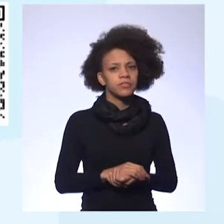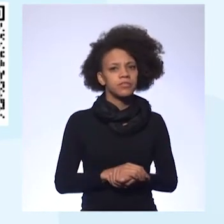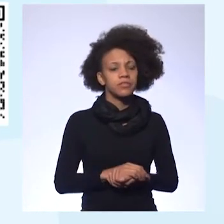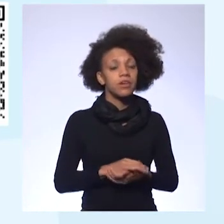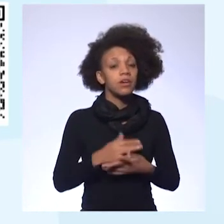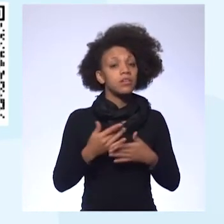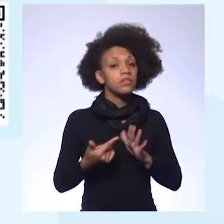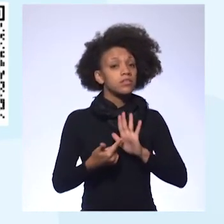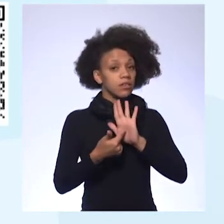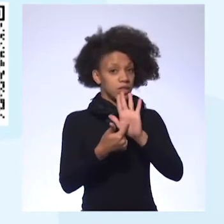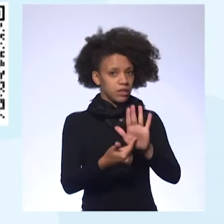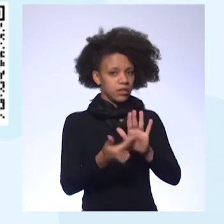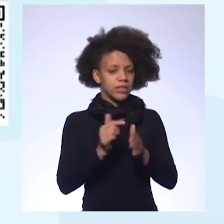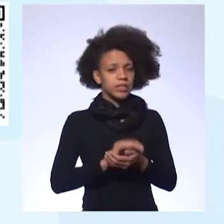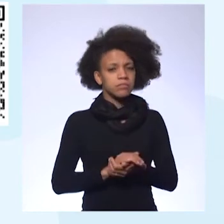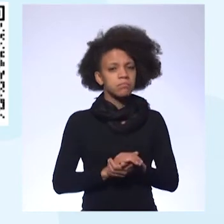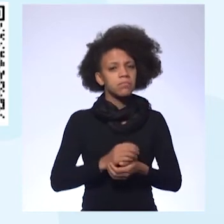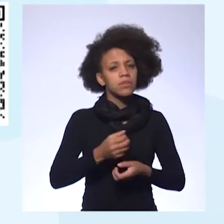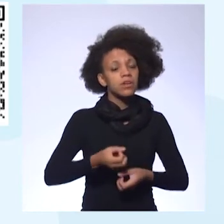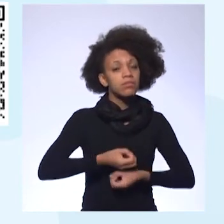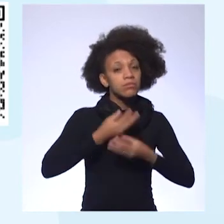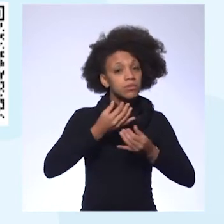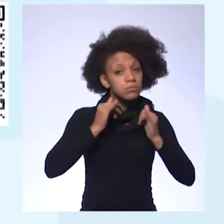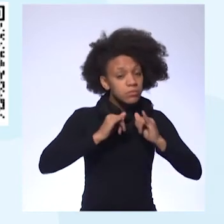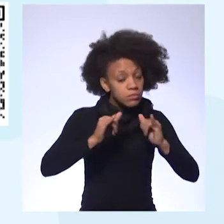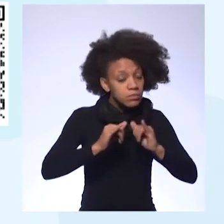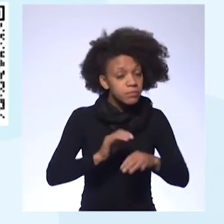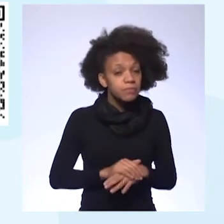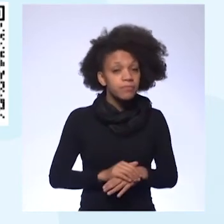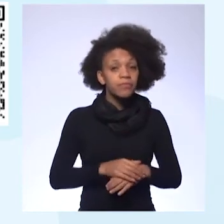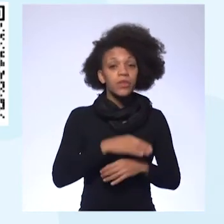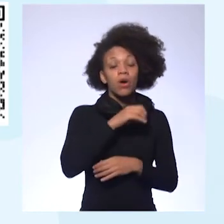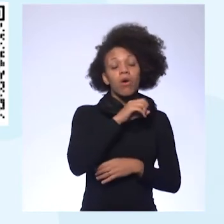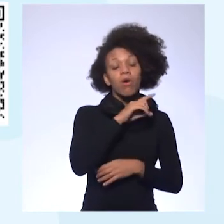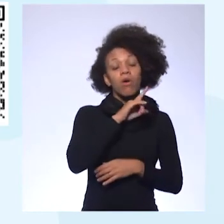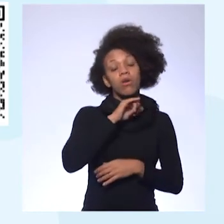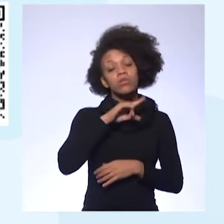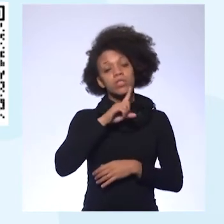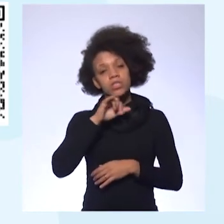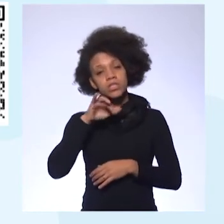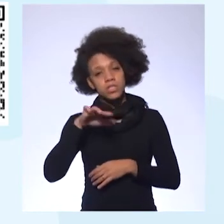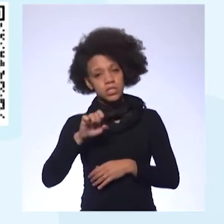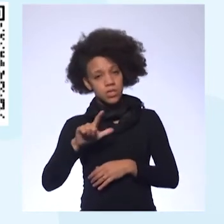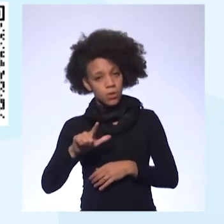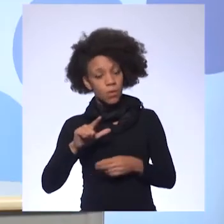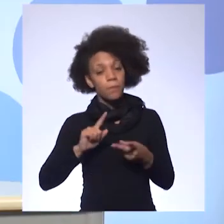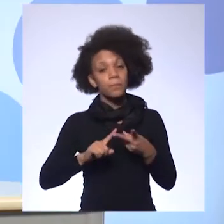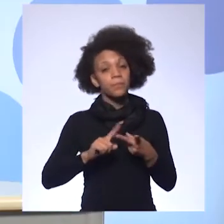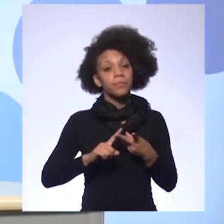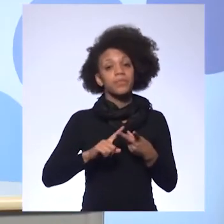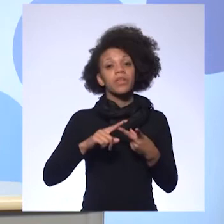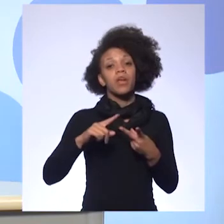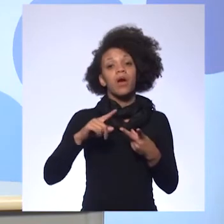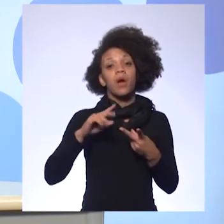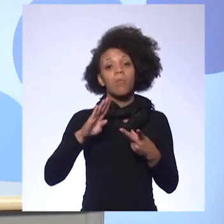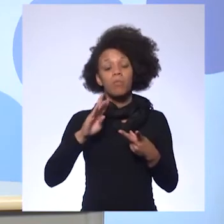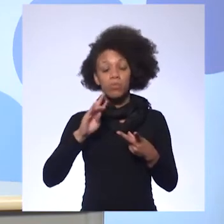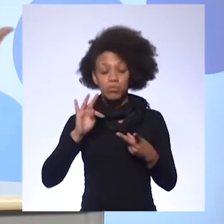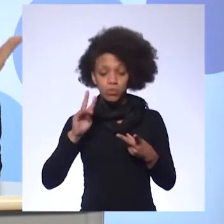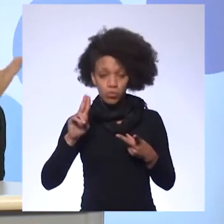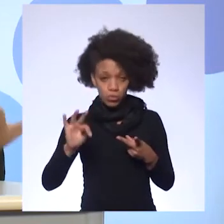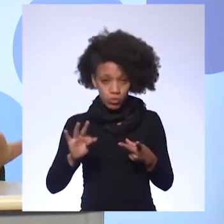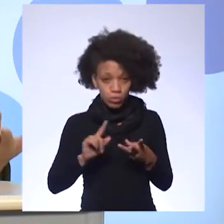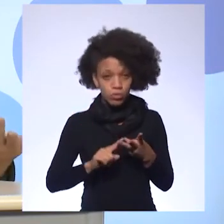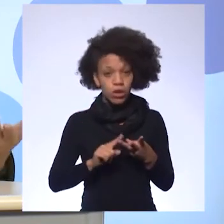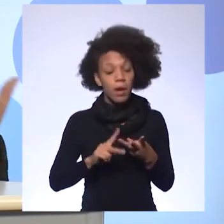que traz aí um assunto super bacana. Olha, diesel, óleos brutos de petróleo, né? Lembrando que o petróleo ele é um